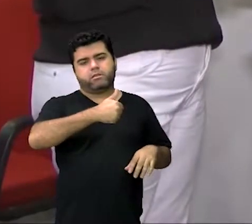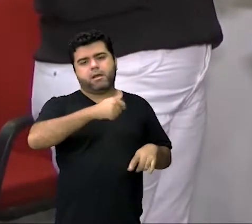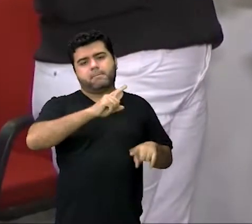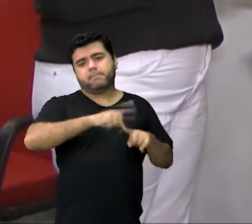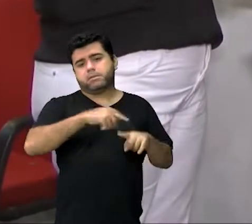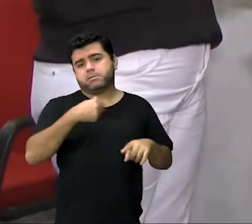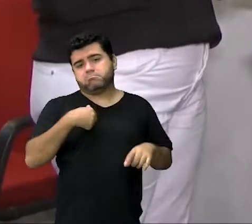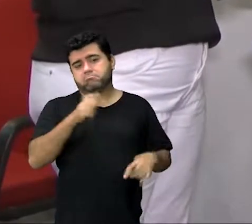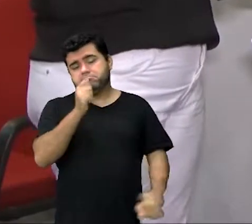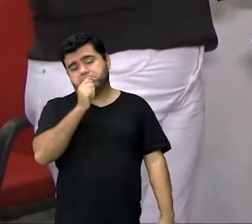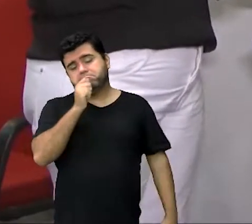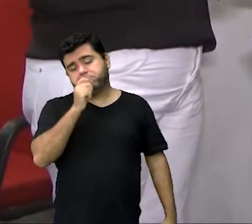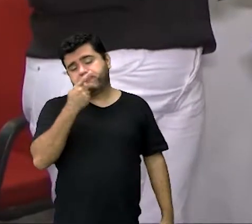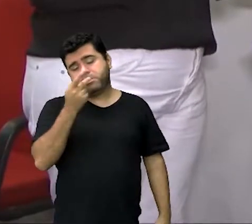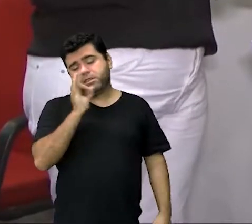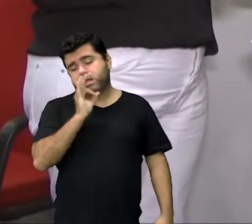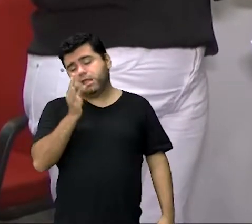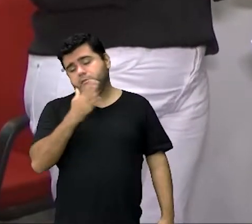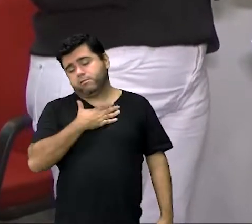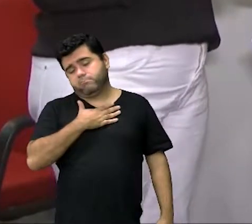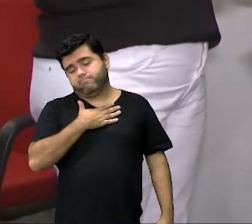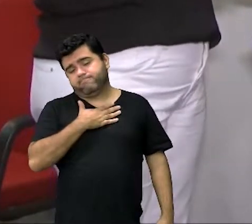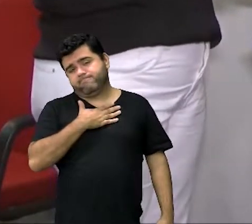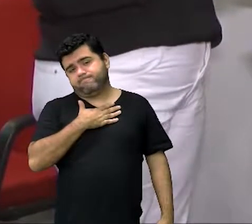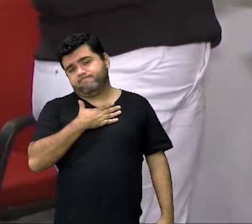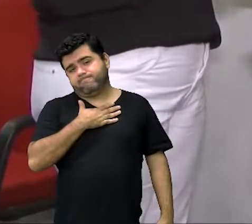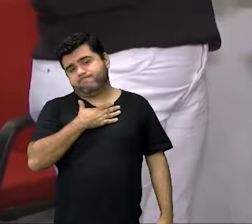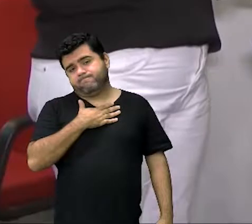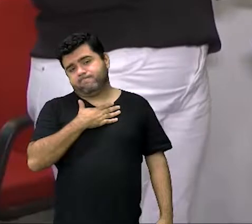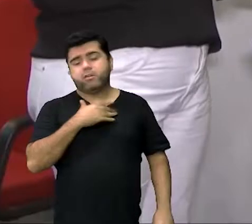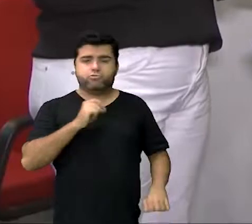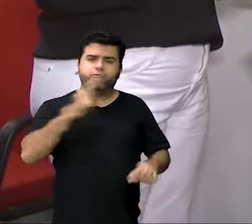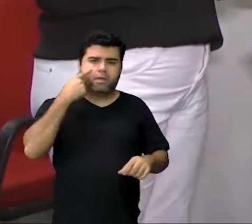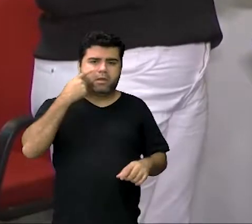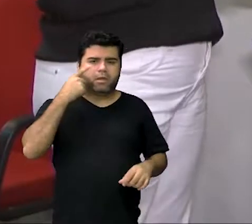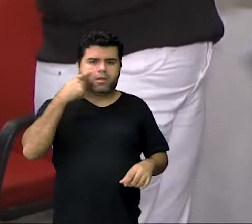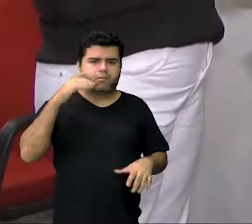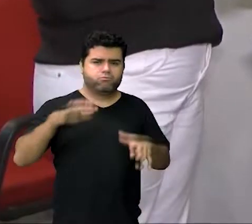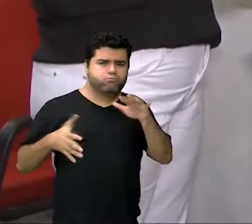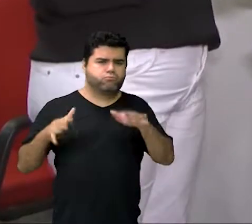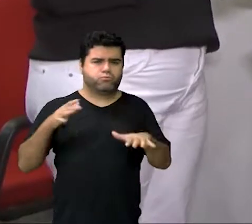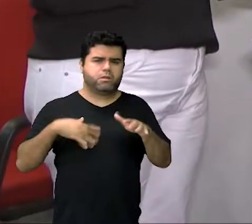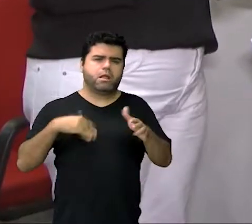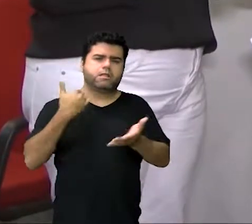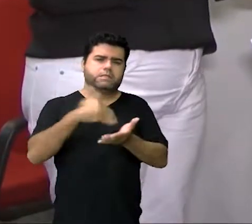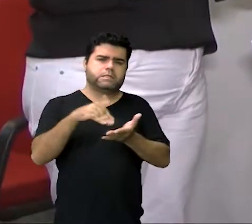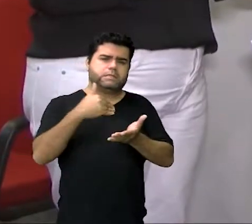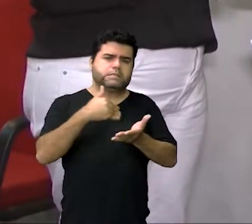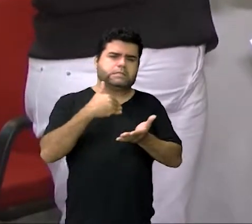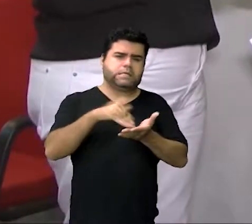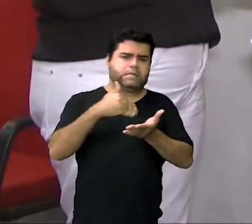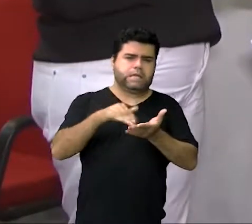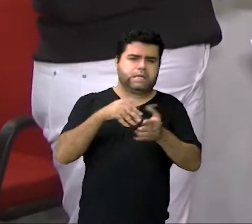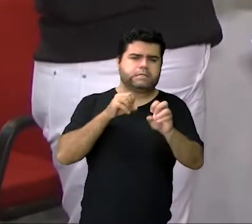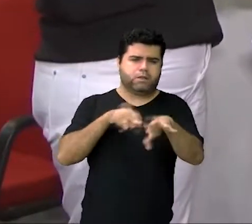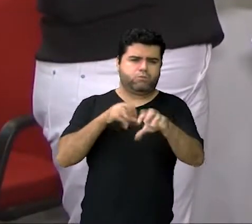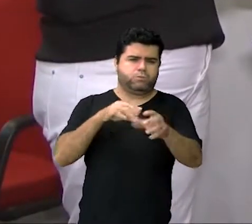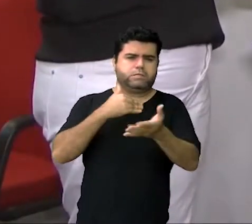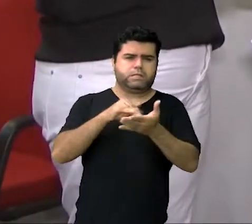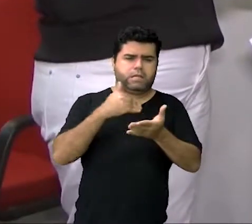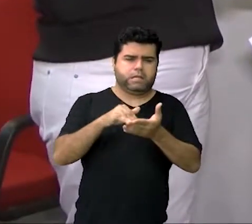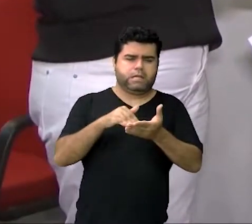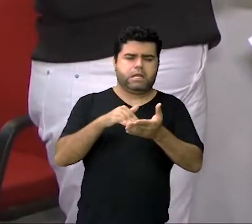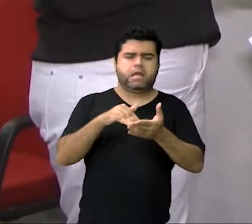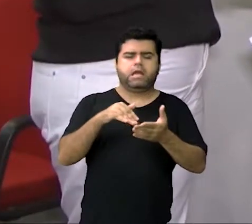fomos ouvidos ainda. Então, é claro que a gente observa movimentos no município, da própria Secretaria da Educação e da Saúde, dizendo que atendem